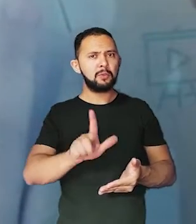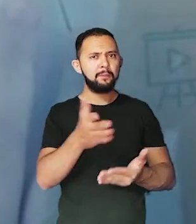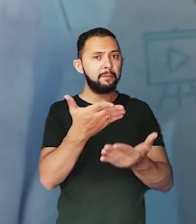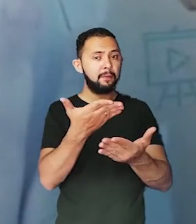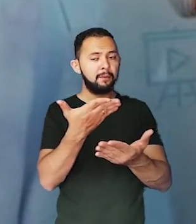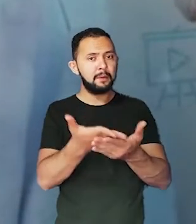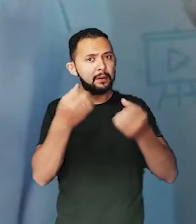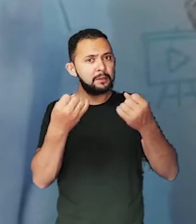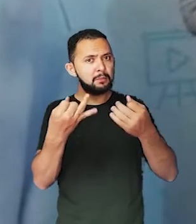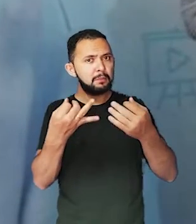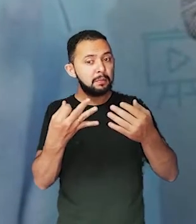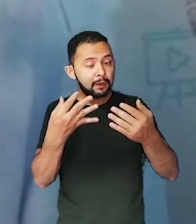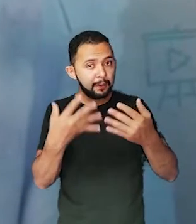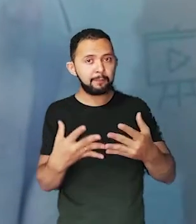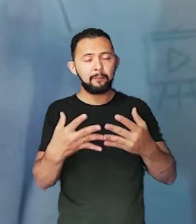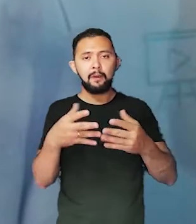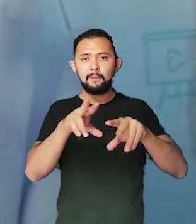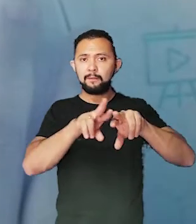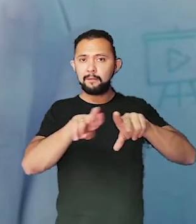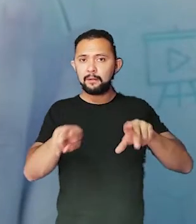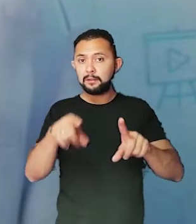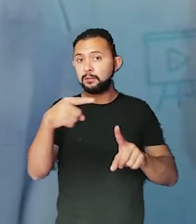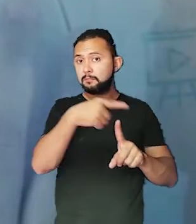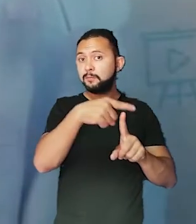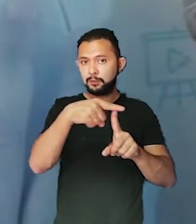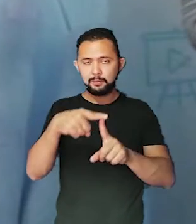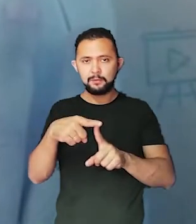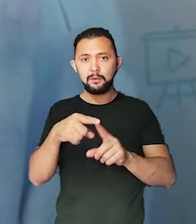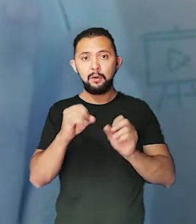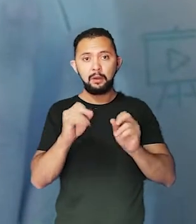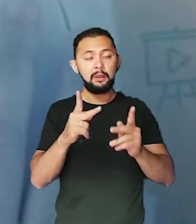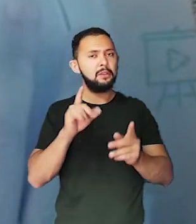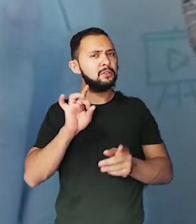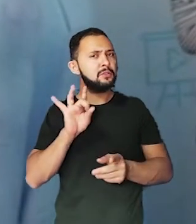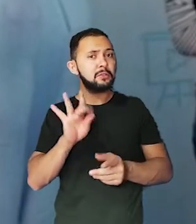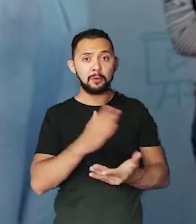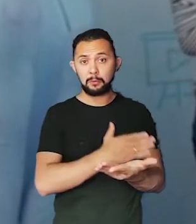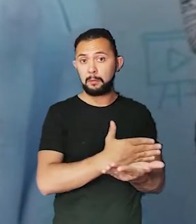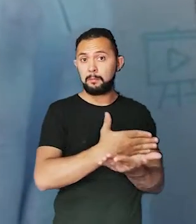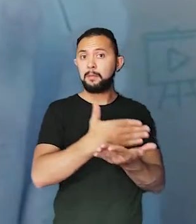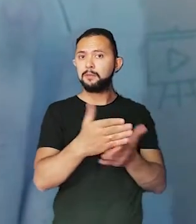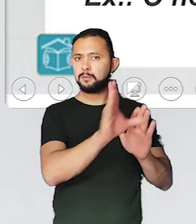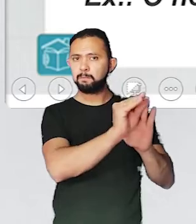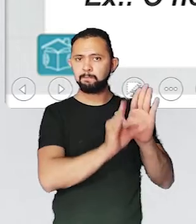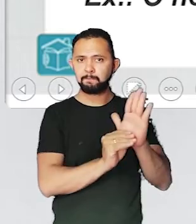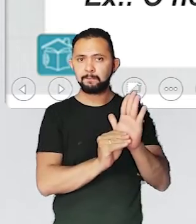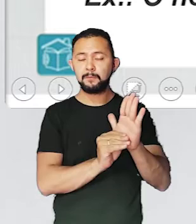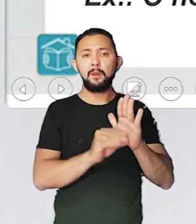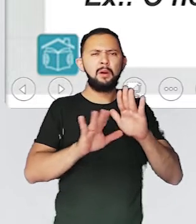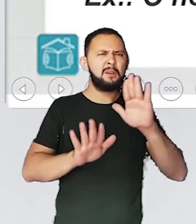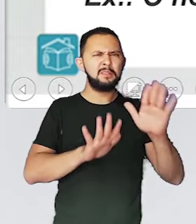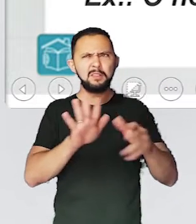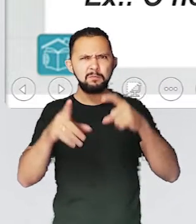definir mais, vamos apresentar mais coisas para vocês também. Aqui é uma introdução ainda, né, a este conteúdo. Então não fiquem